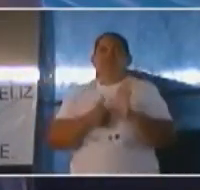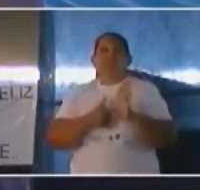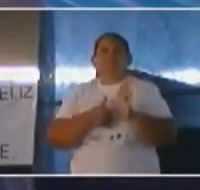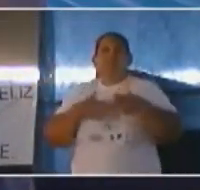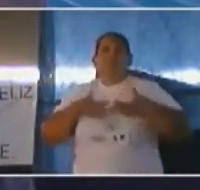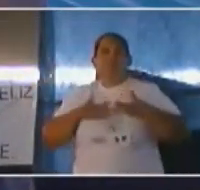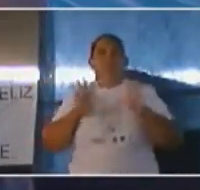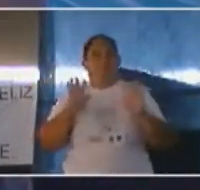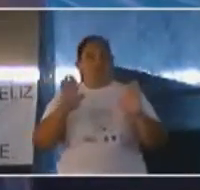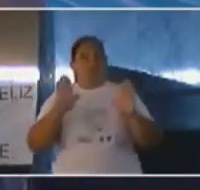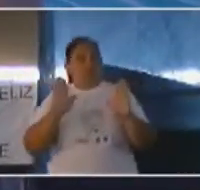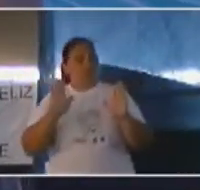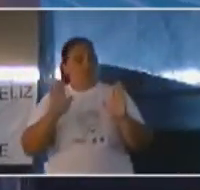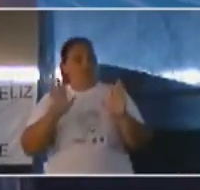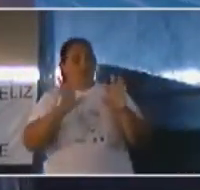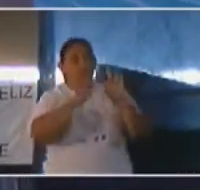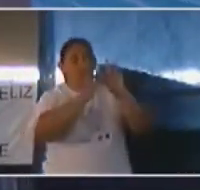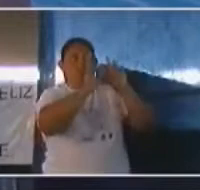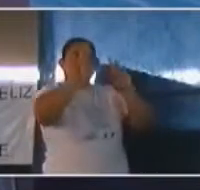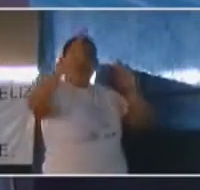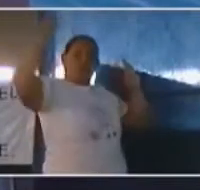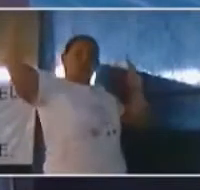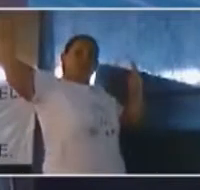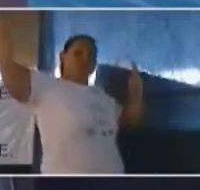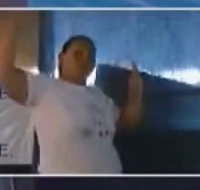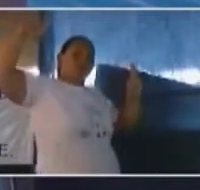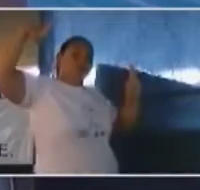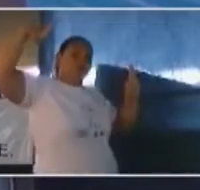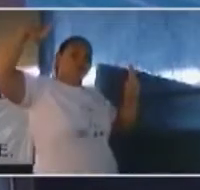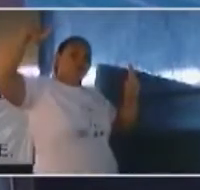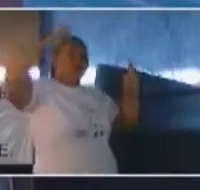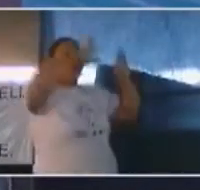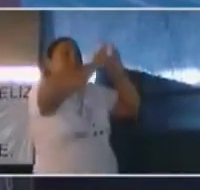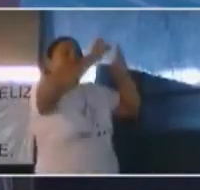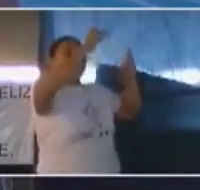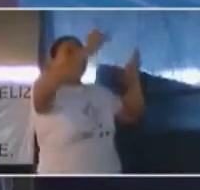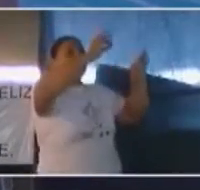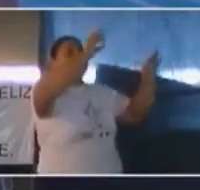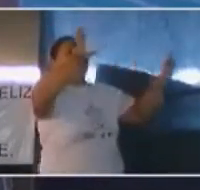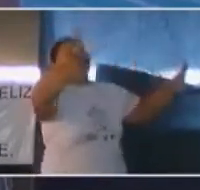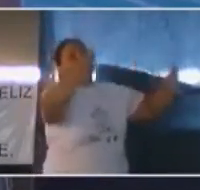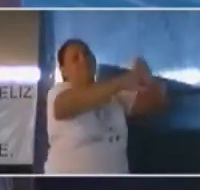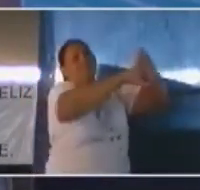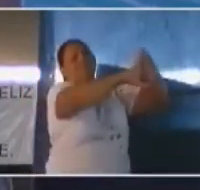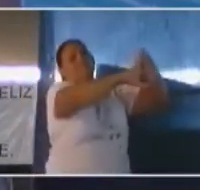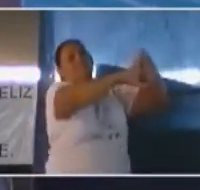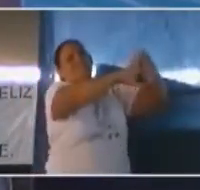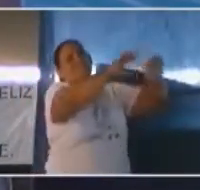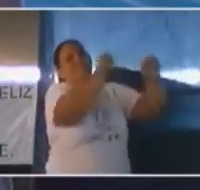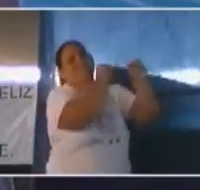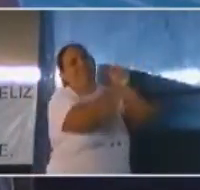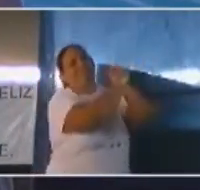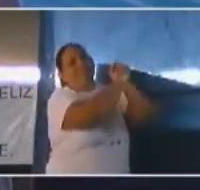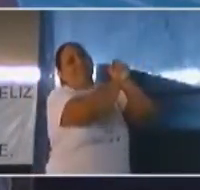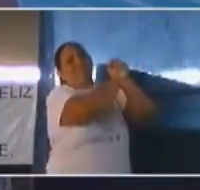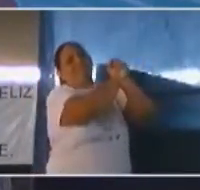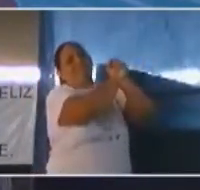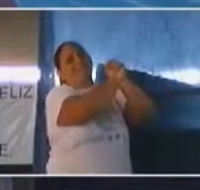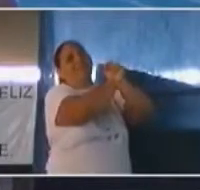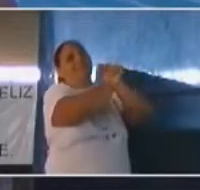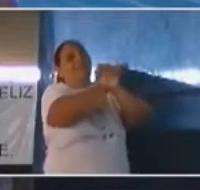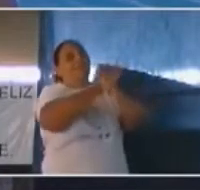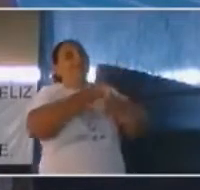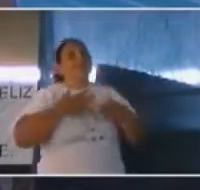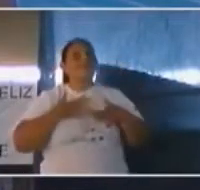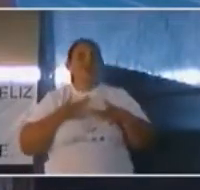com os fios de luz que aprisionam, que escravizam. Deixem-se